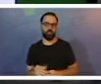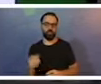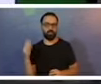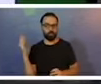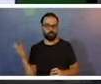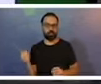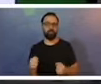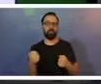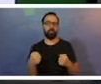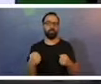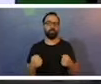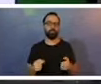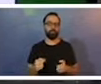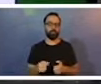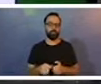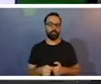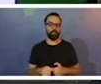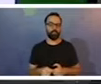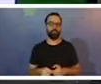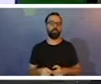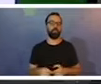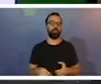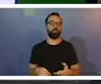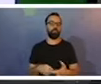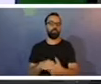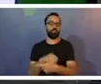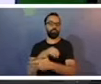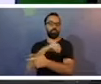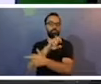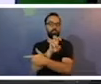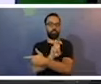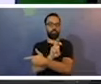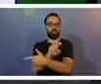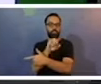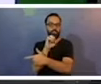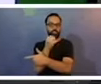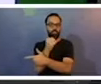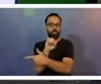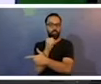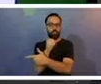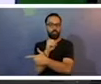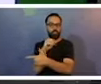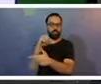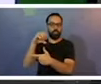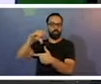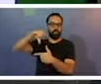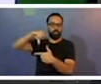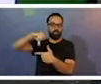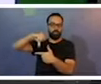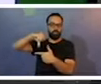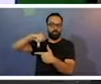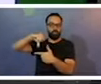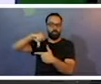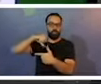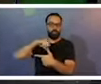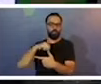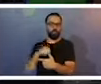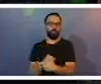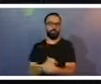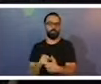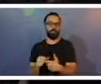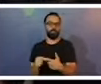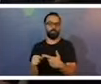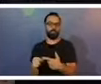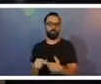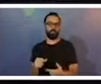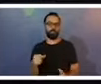nós temos que fazer? Pegar o 58, dividir por 9. Nosso aliado, a tabuada. Então,